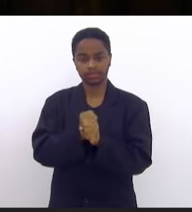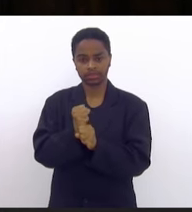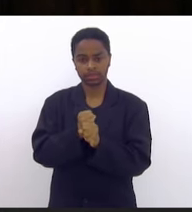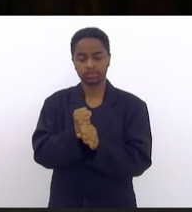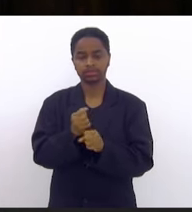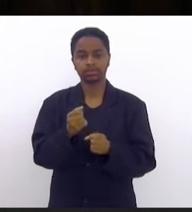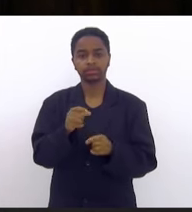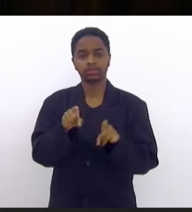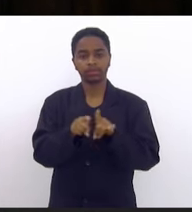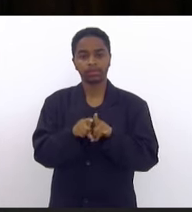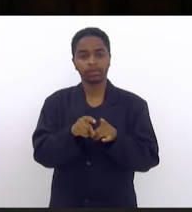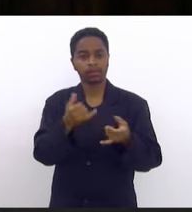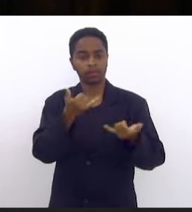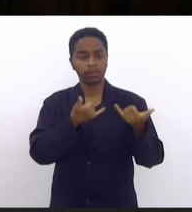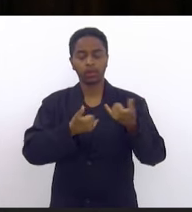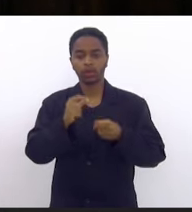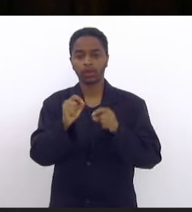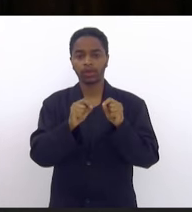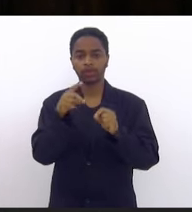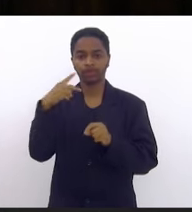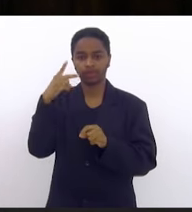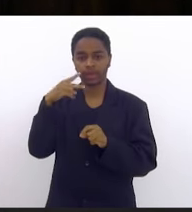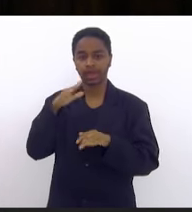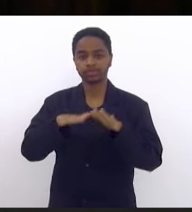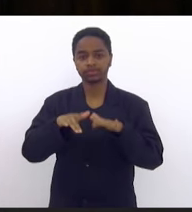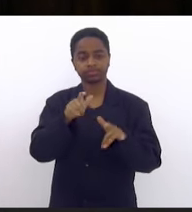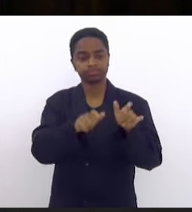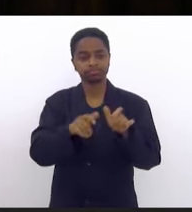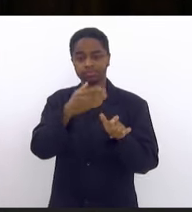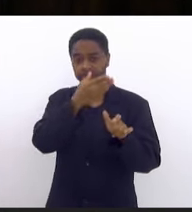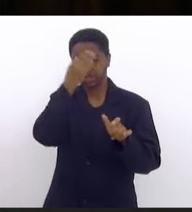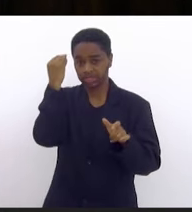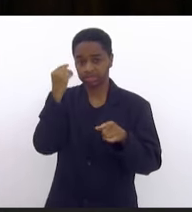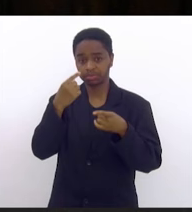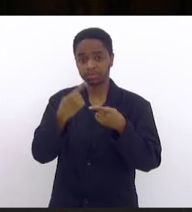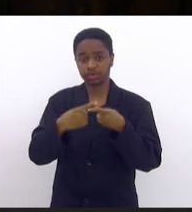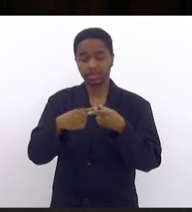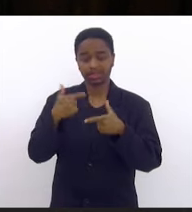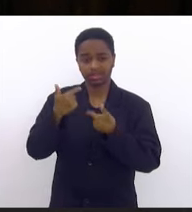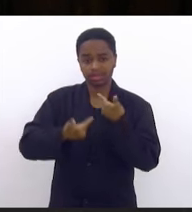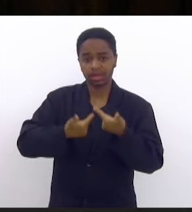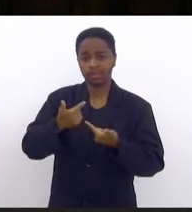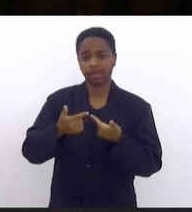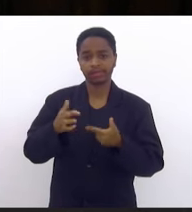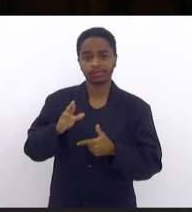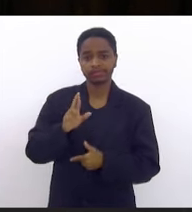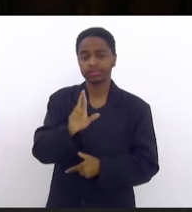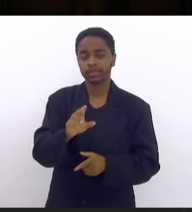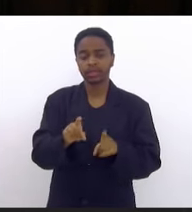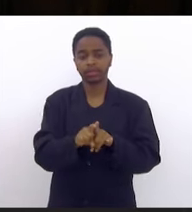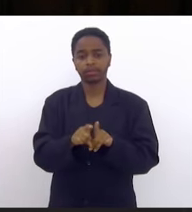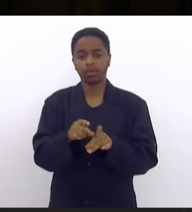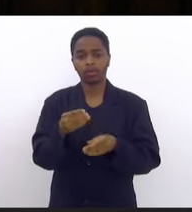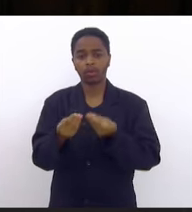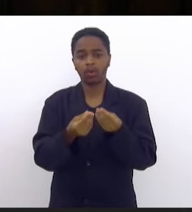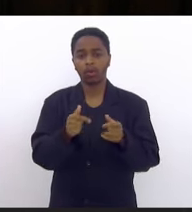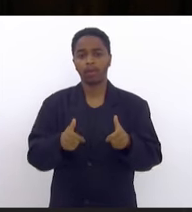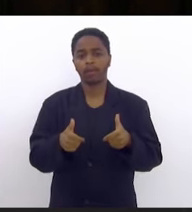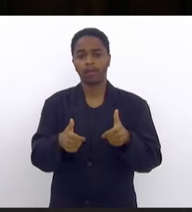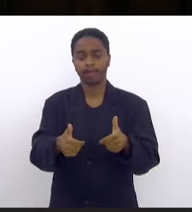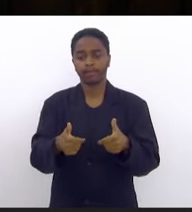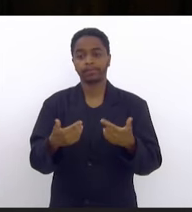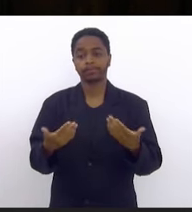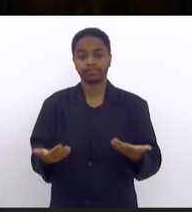disse, muitas das vezes, o vereador ele é esquecido pelo trabalho que ele representa, pelo trabalho que ele faz.